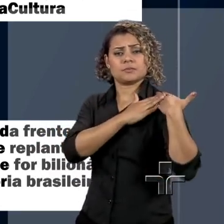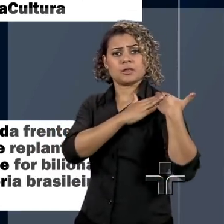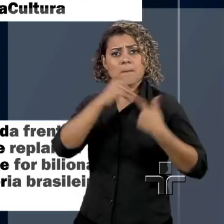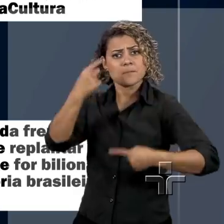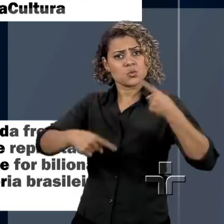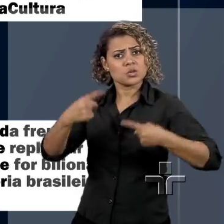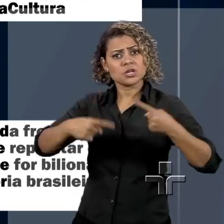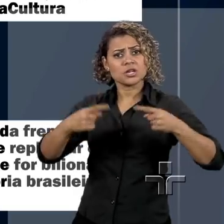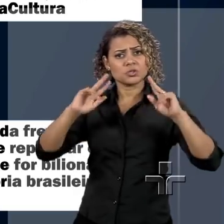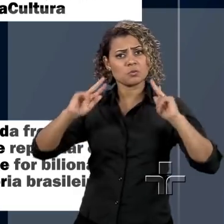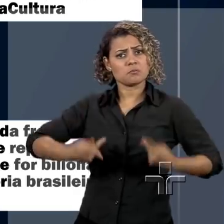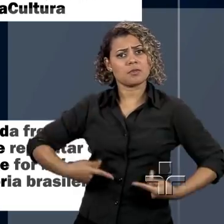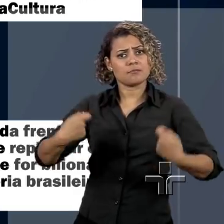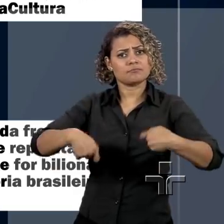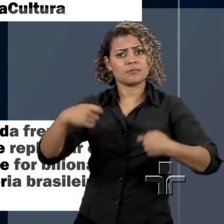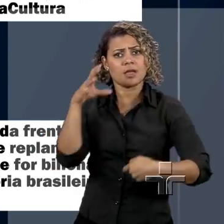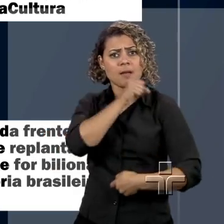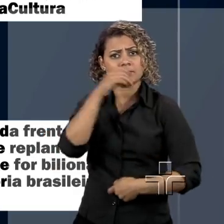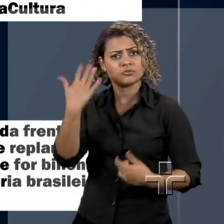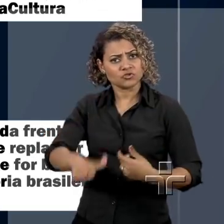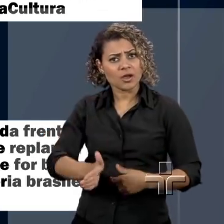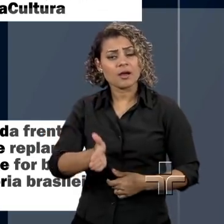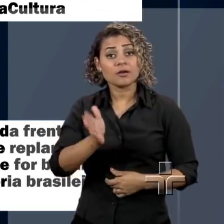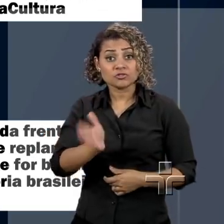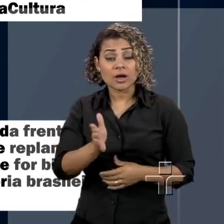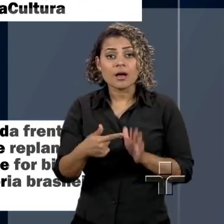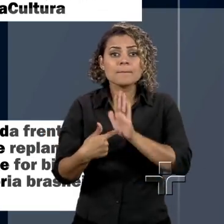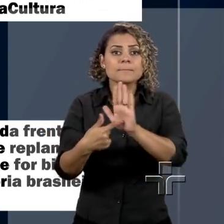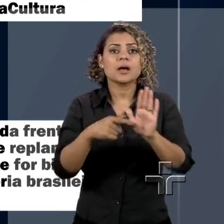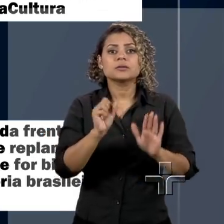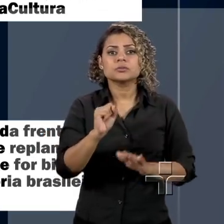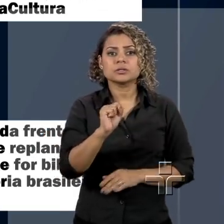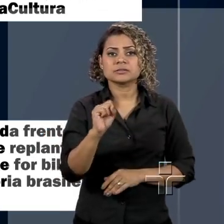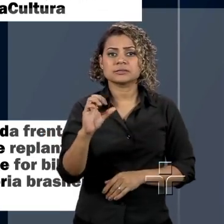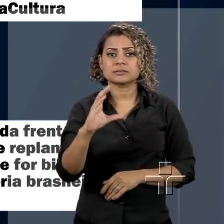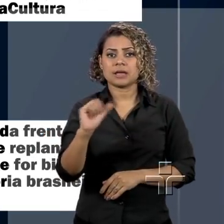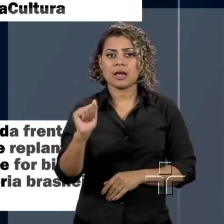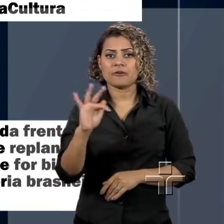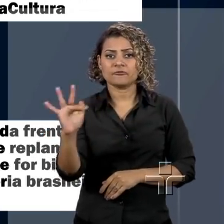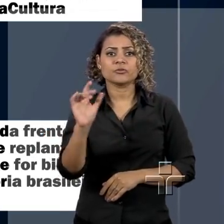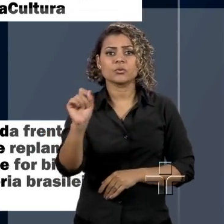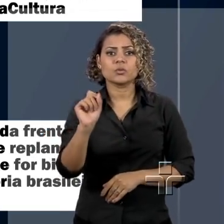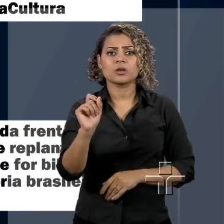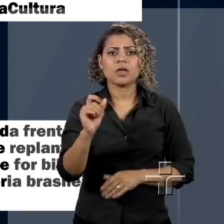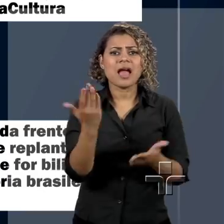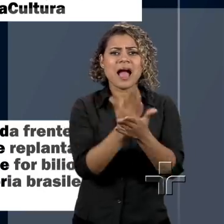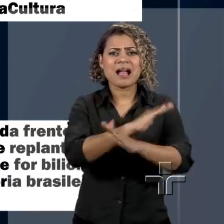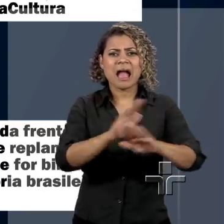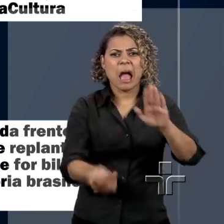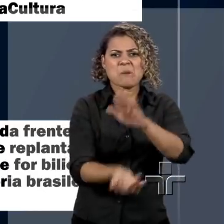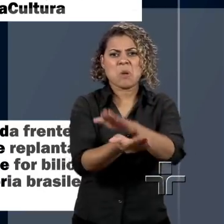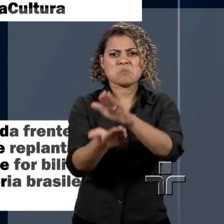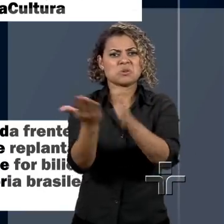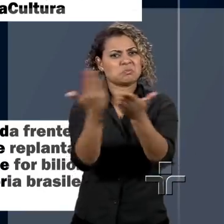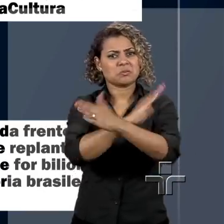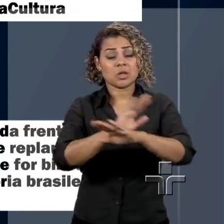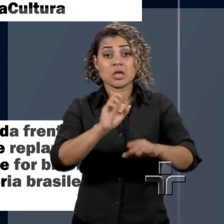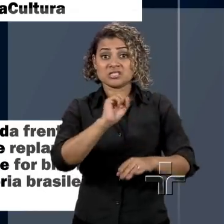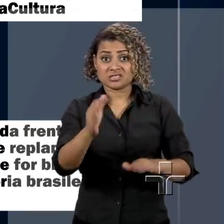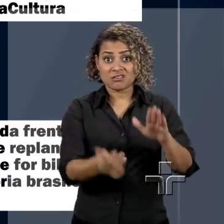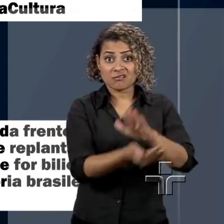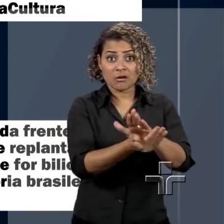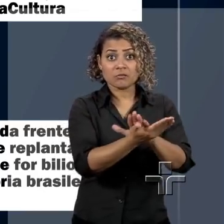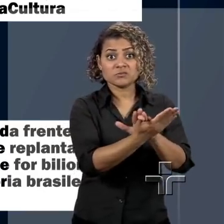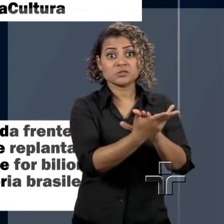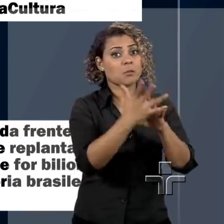humanitárias já. O SCAF, que diz: ou o Brasil acaba com essa corrupção descarada, ou ela acaba com o Brasil. Não tem